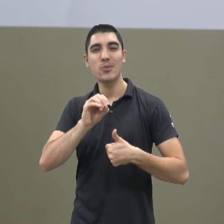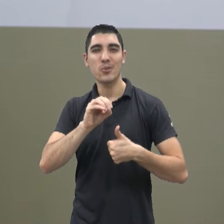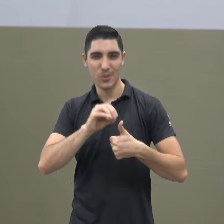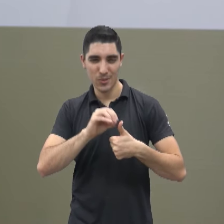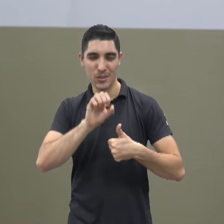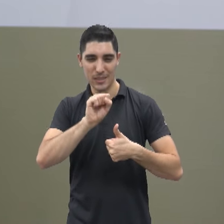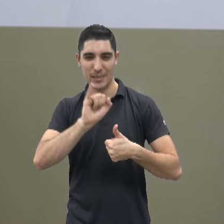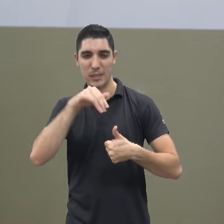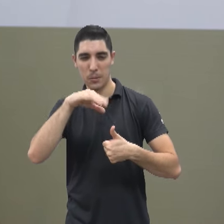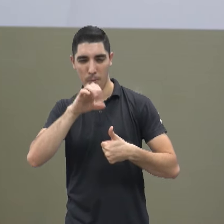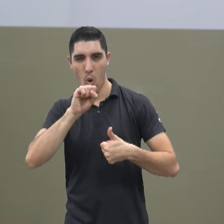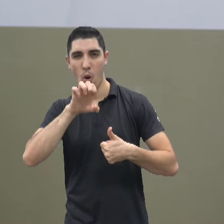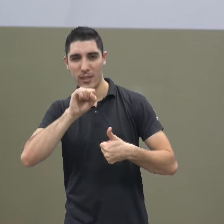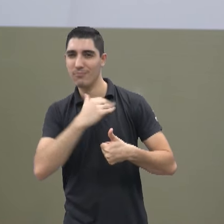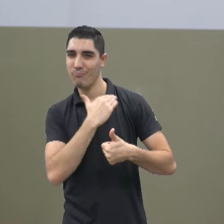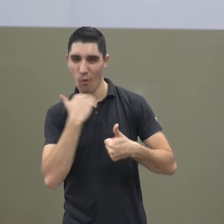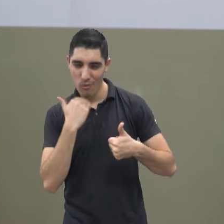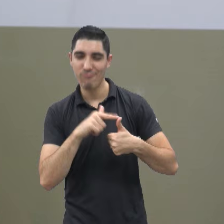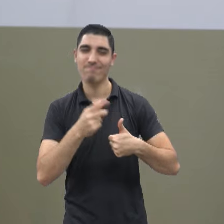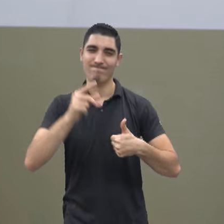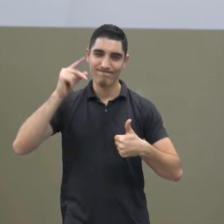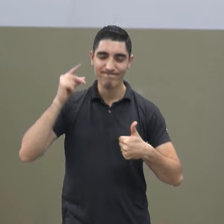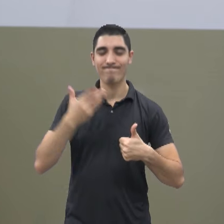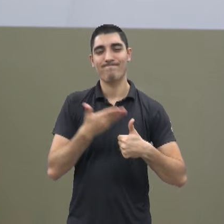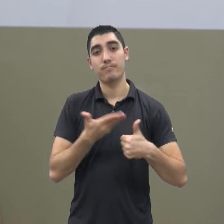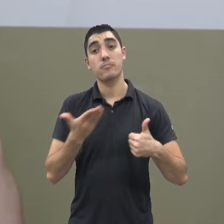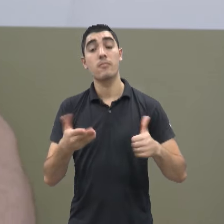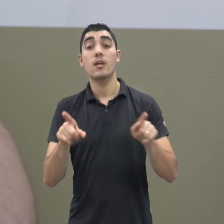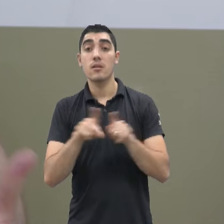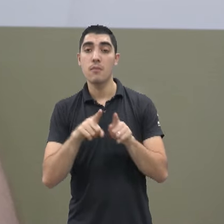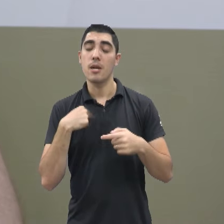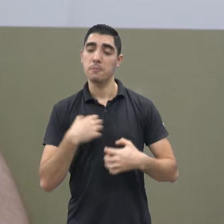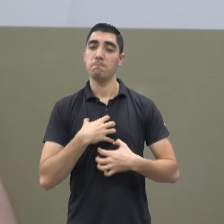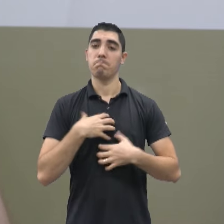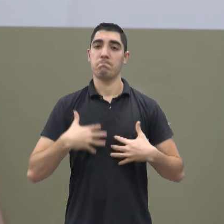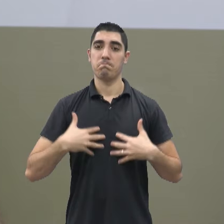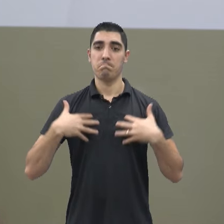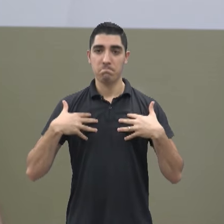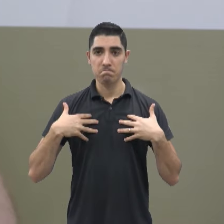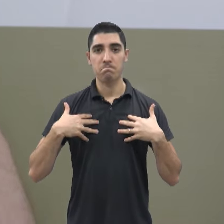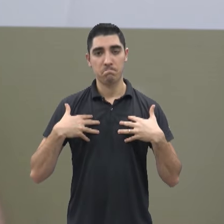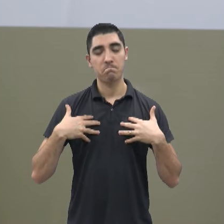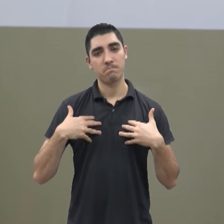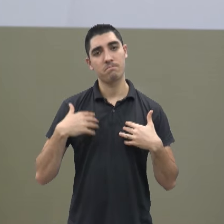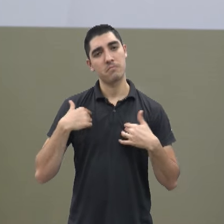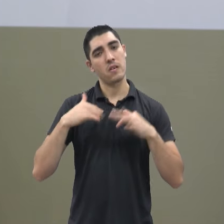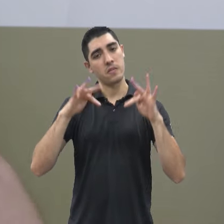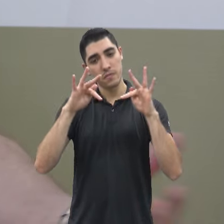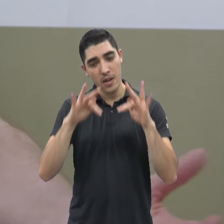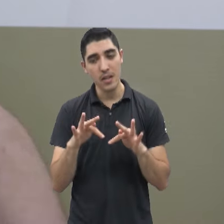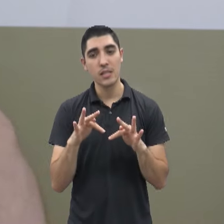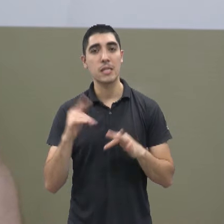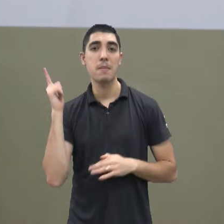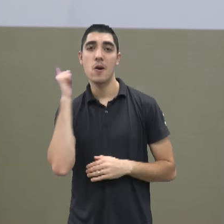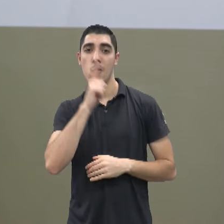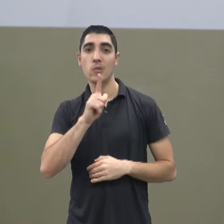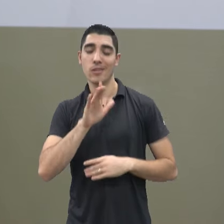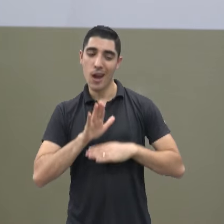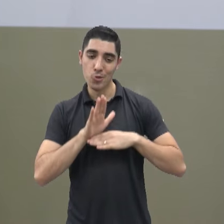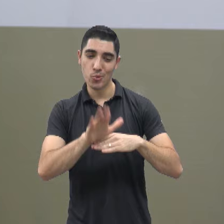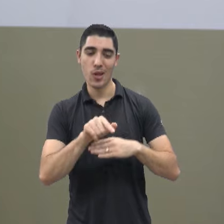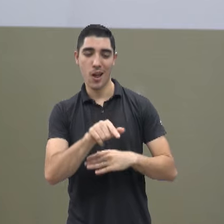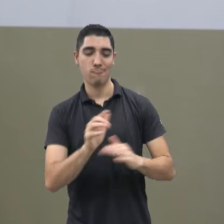E realmente você é um grande amigo que a gente tem e eu estou muito feliz de estar conseguindo dar o retorno para São José, porque é